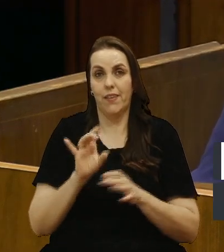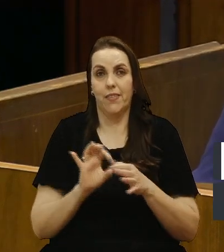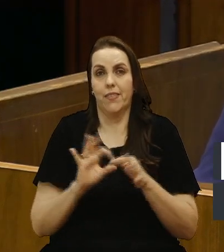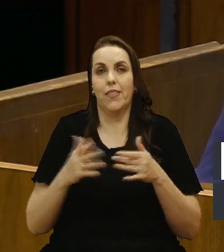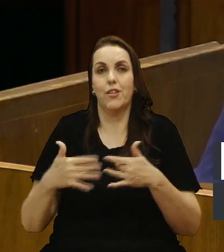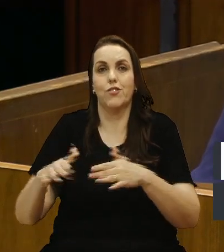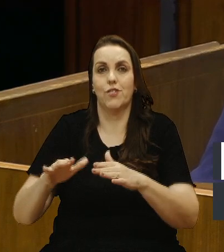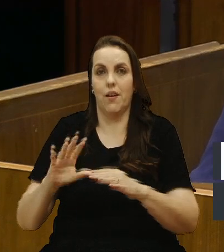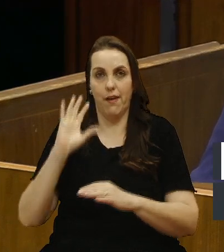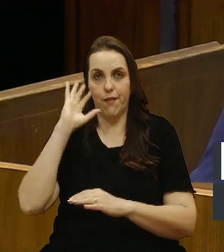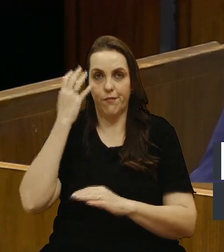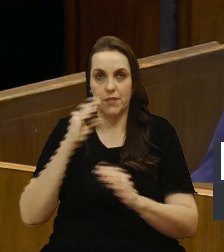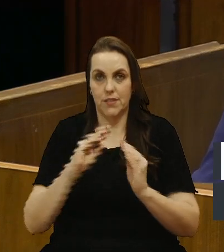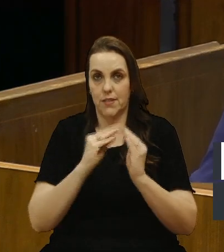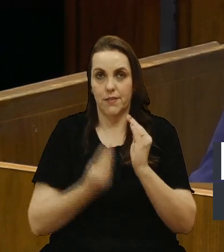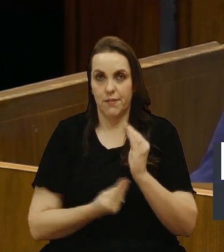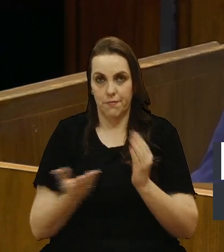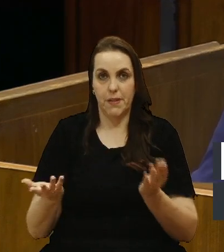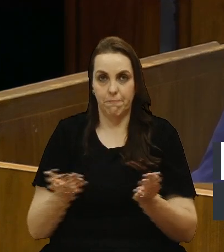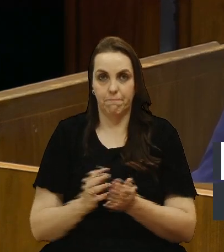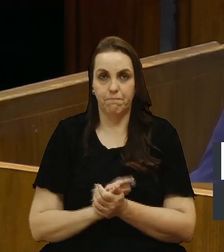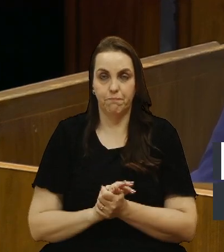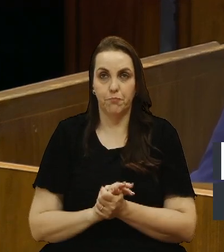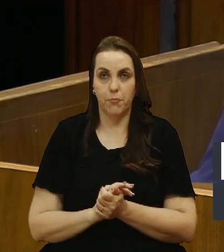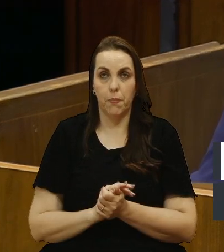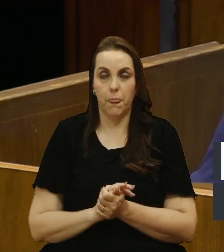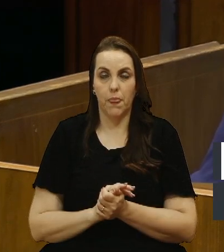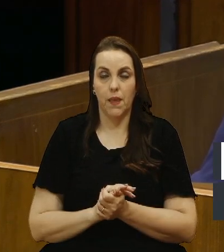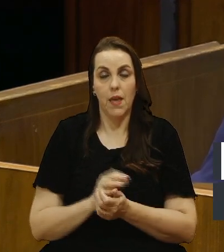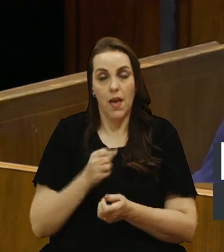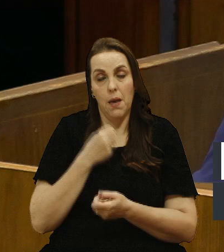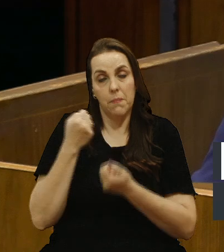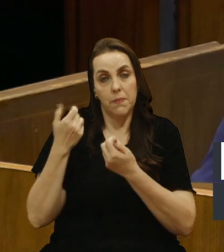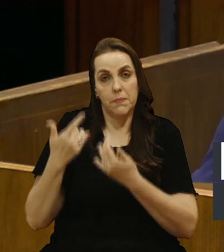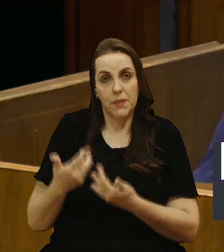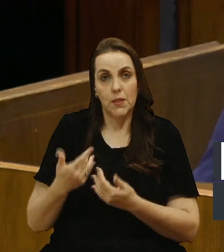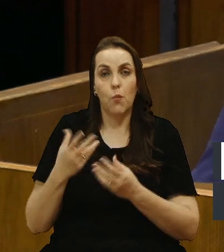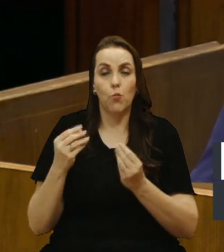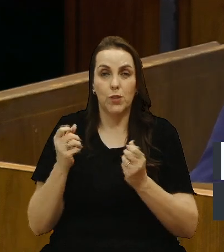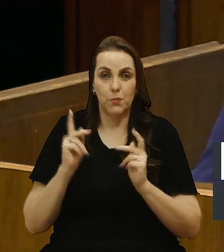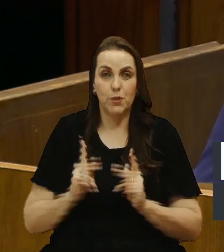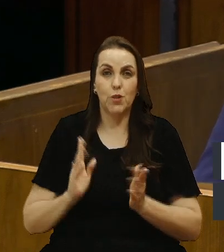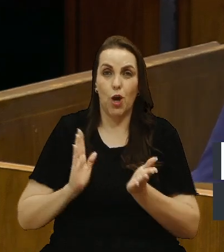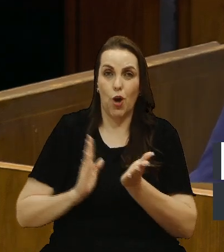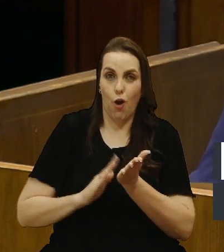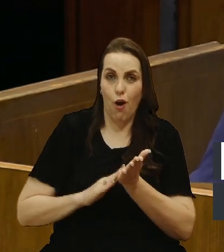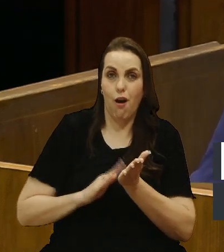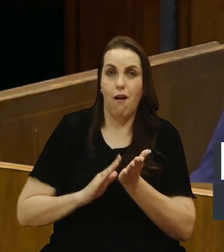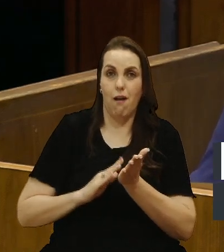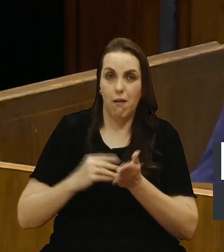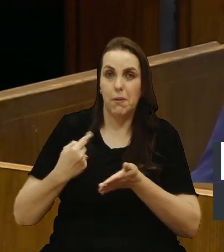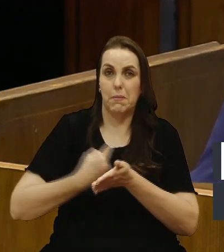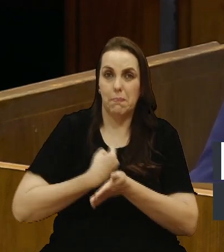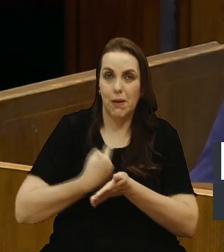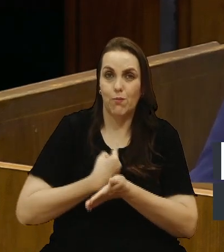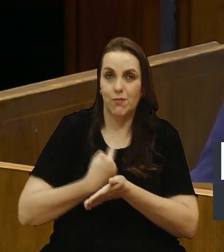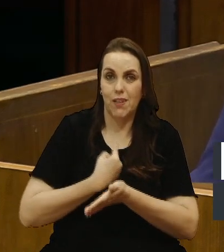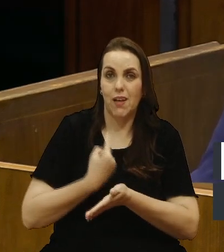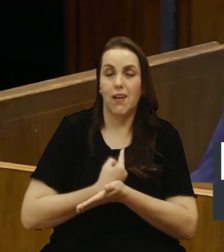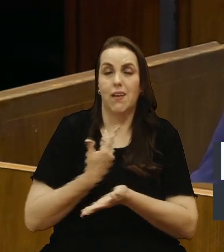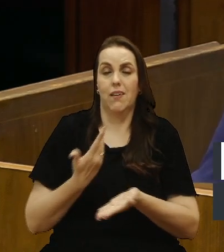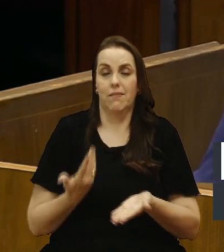acontecer com o SAMAI. Então, era essa a minha fala, muitos têm me cobrado, muitas pessoas têm me questionado sobre isso e com